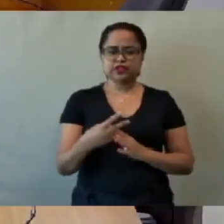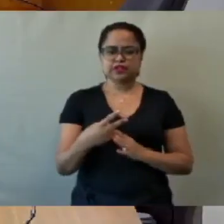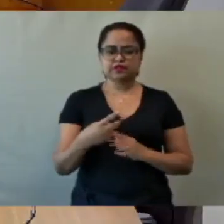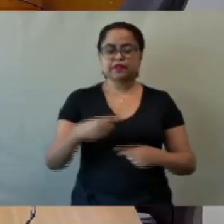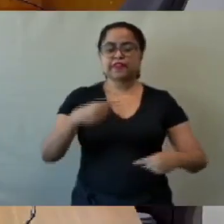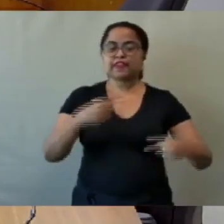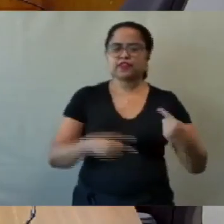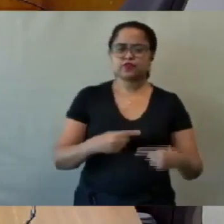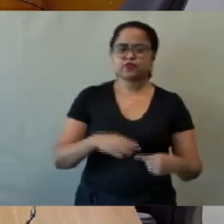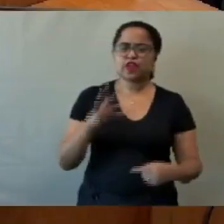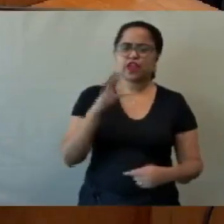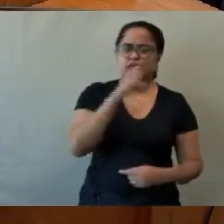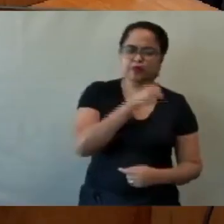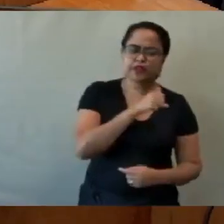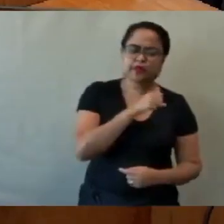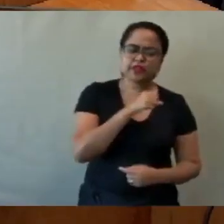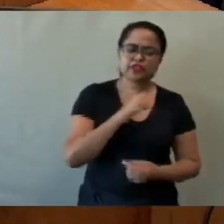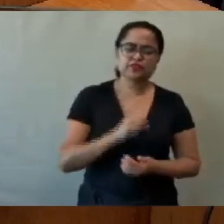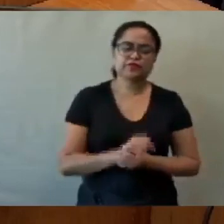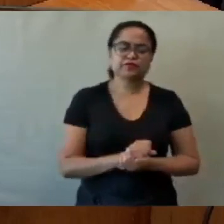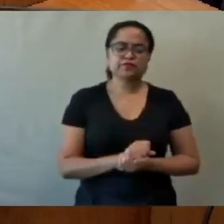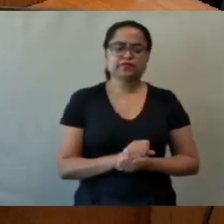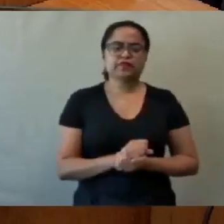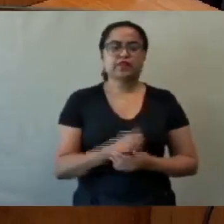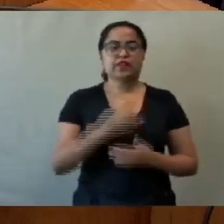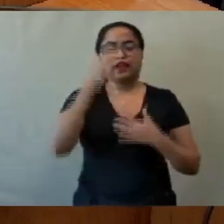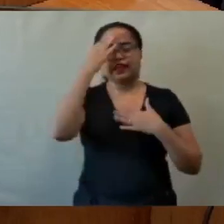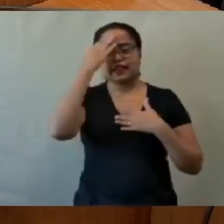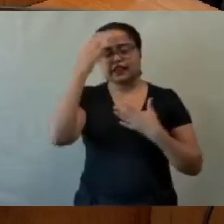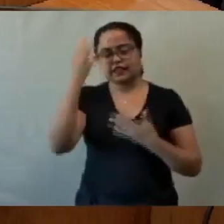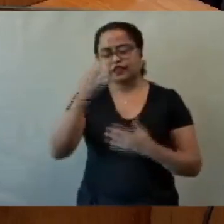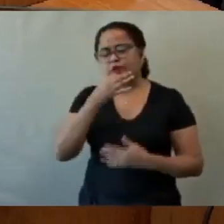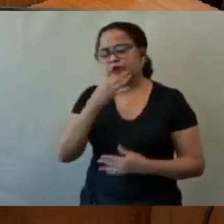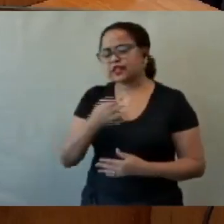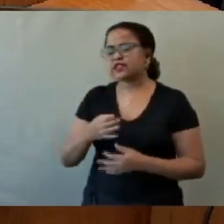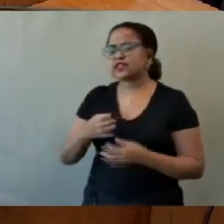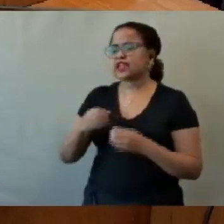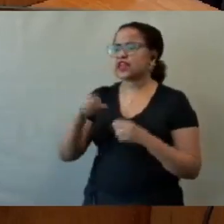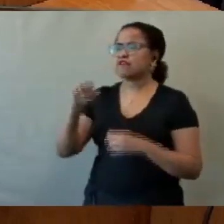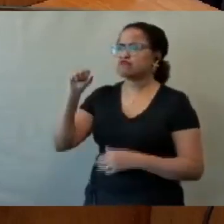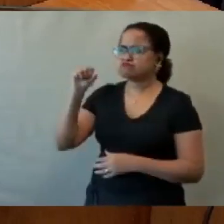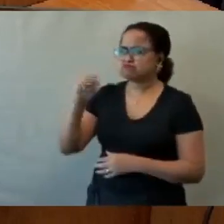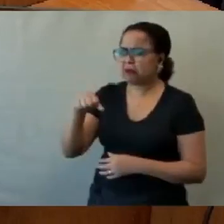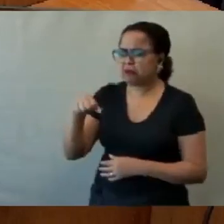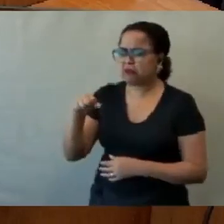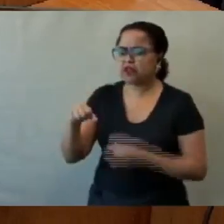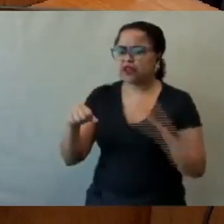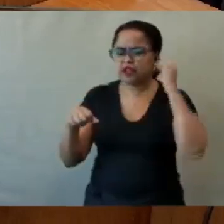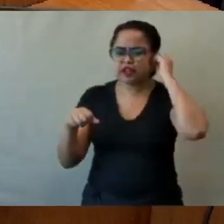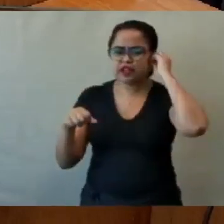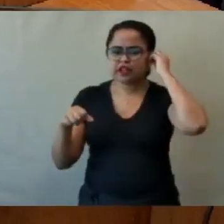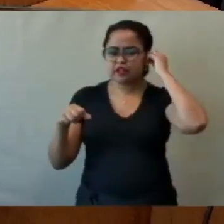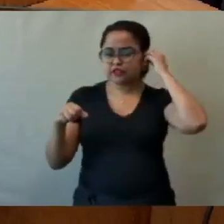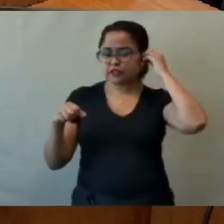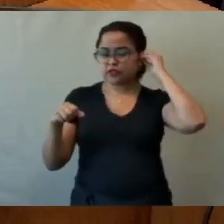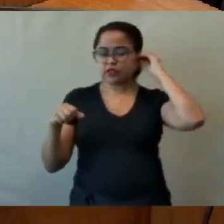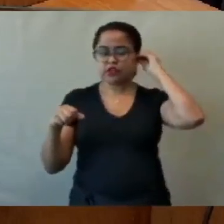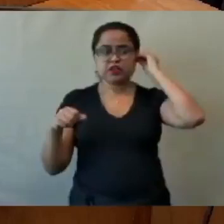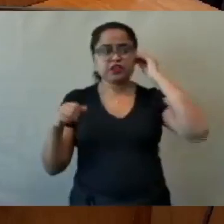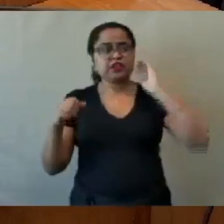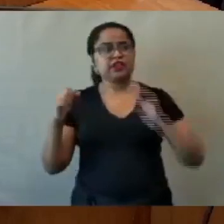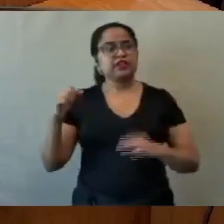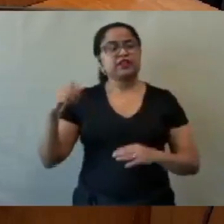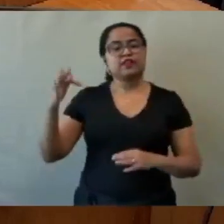Rapidamente, professora Marli. Primeiro, agradecer o parecer favorável da Flávia Borges, dizer que esse projeto é um projeto que teve